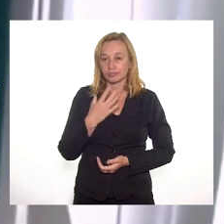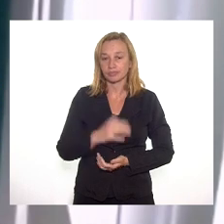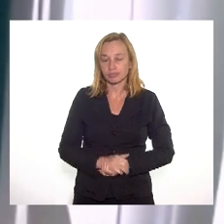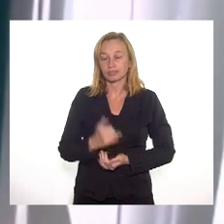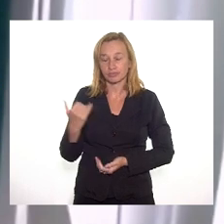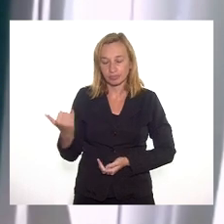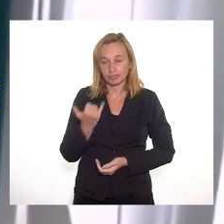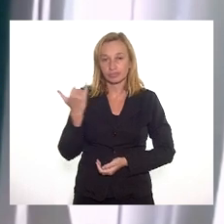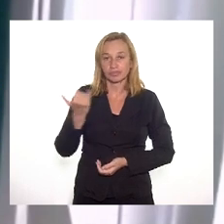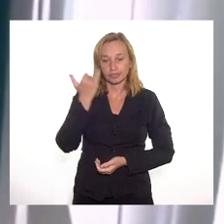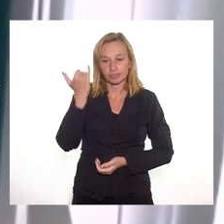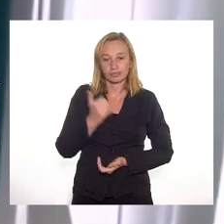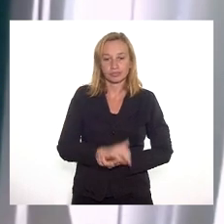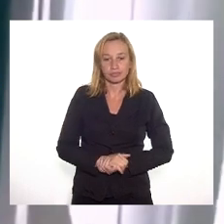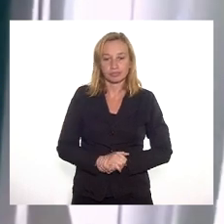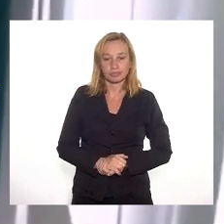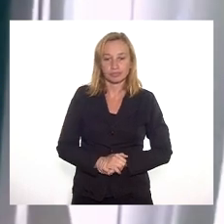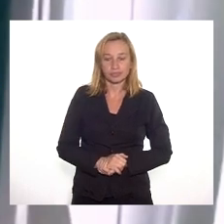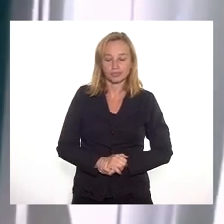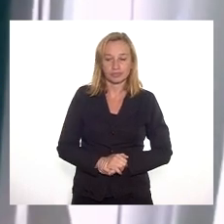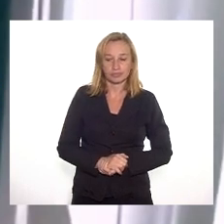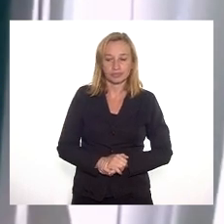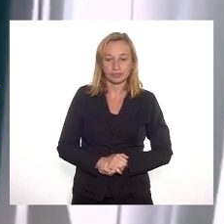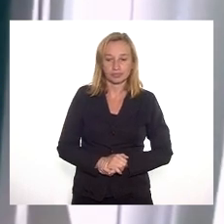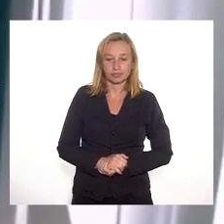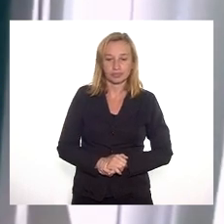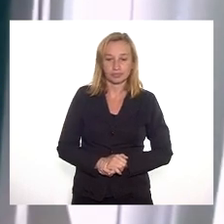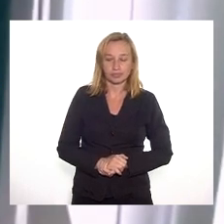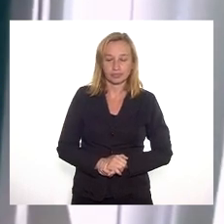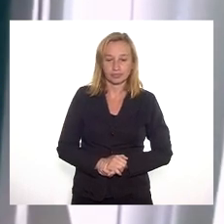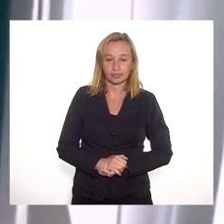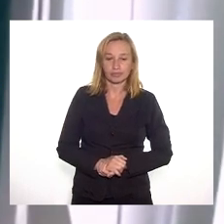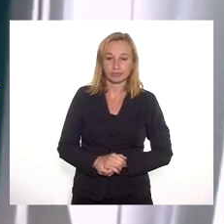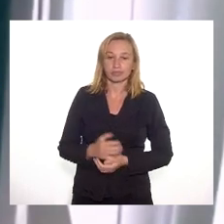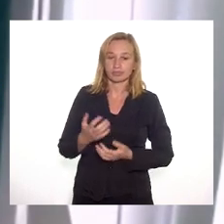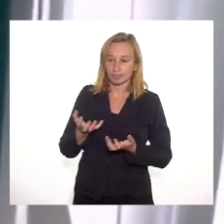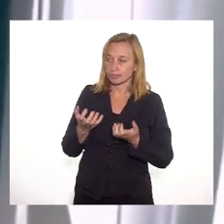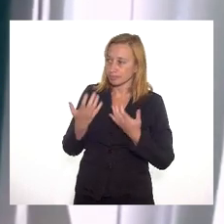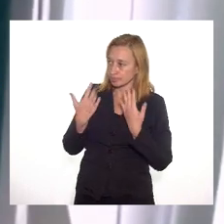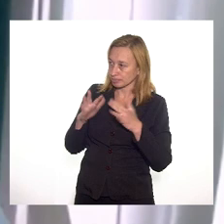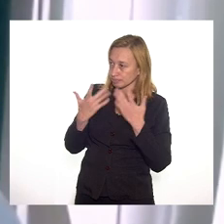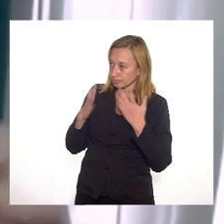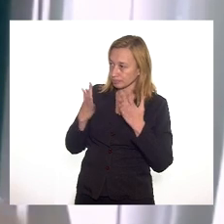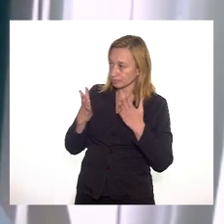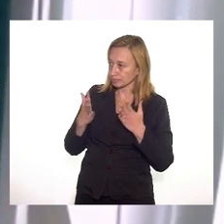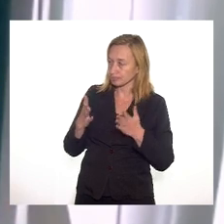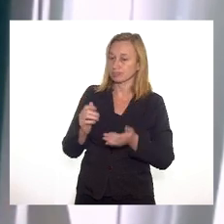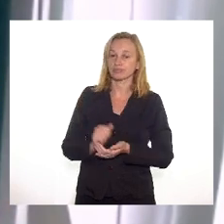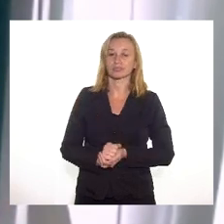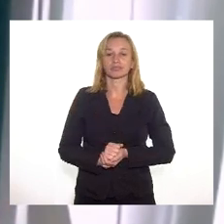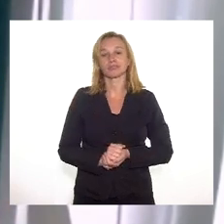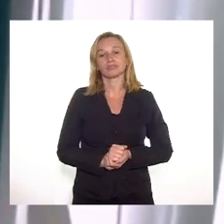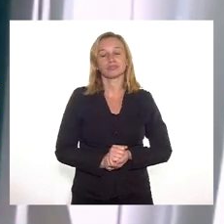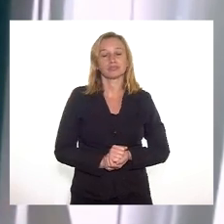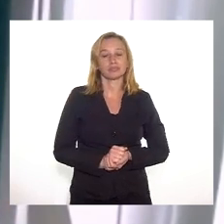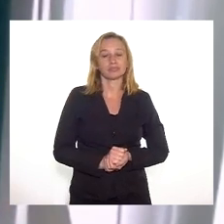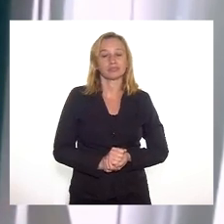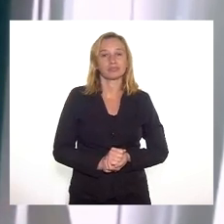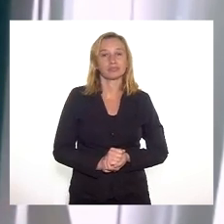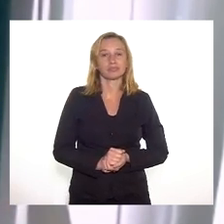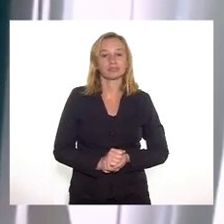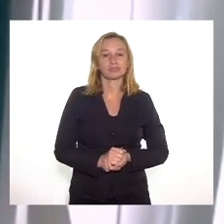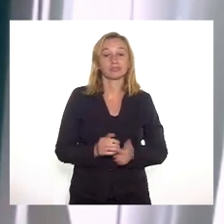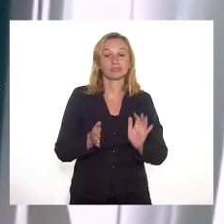importante, muito relevante, tem muitos méritos. Eu quero, inclusive, cumprimentar o autor pela iniciativa. Quero dizer que